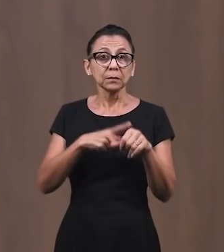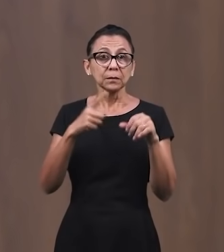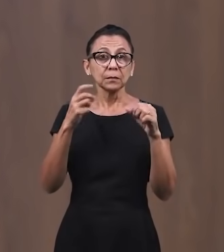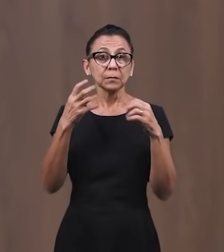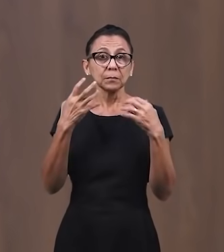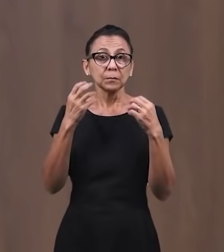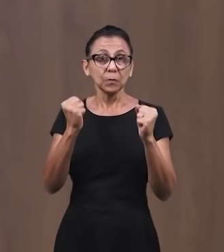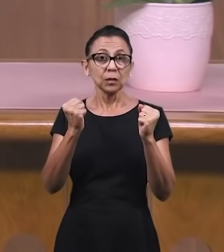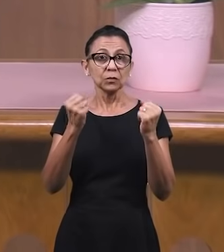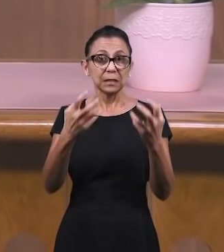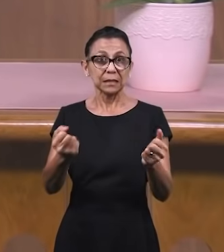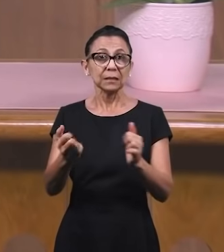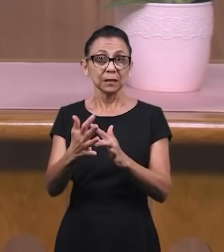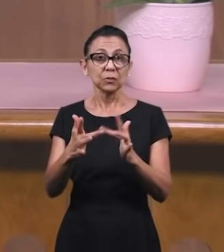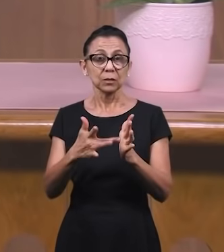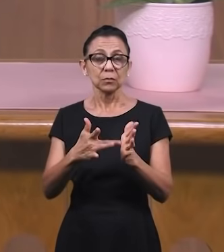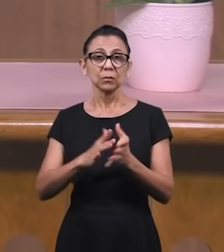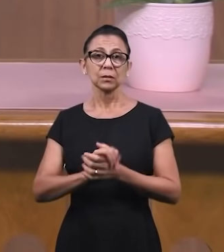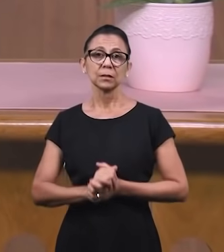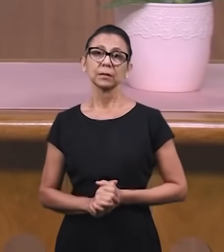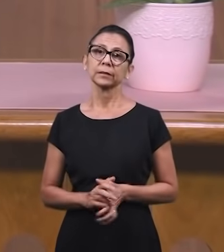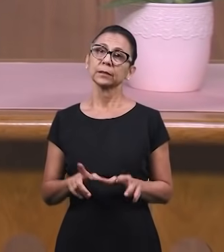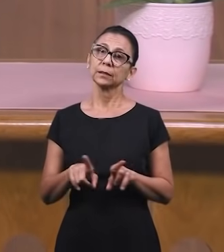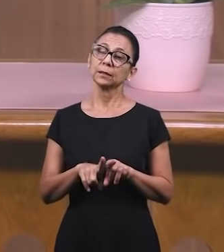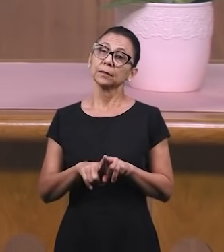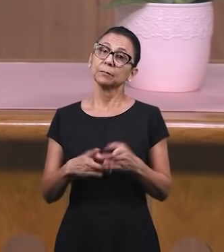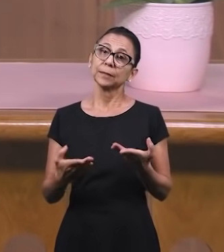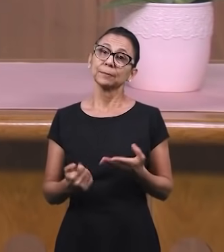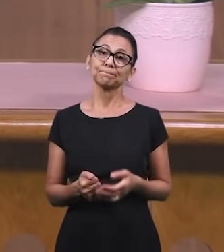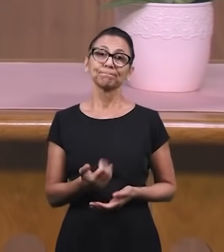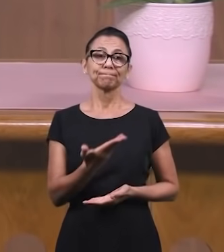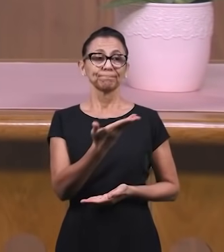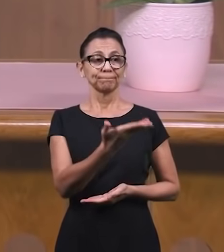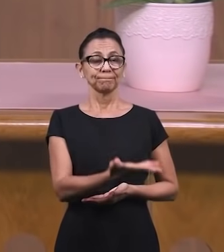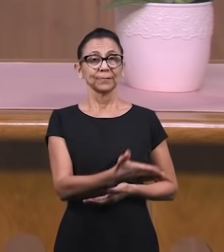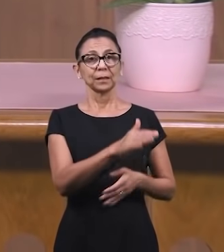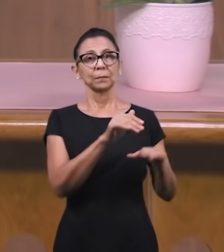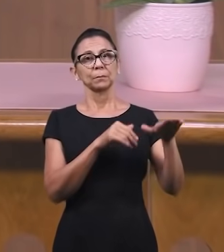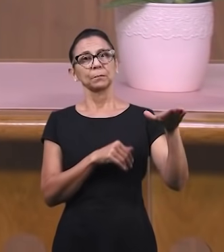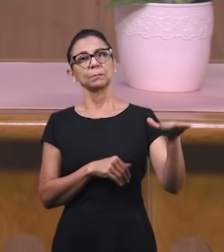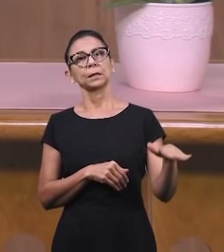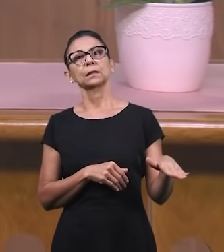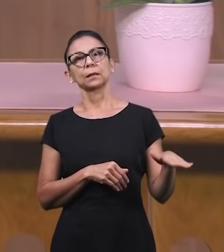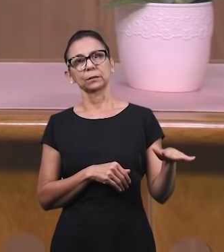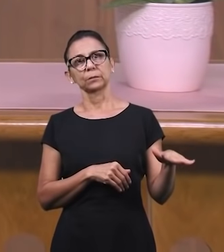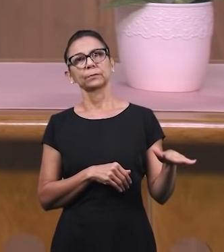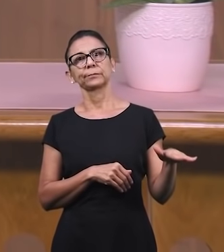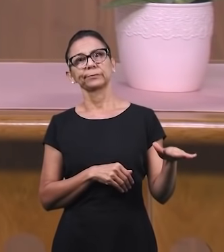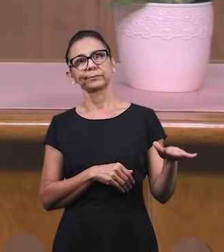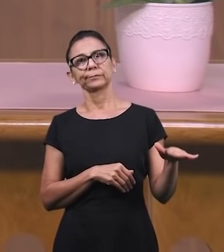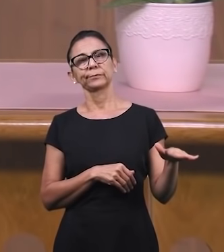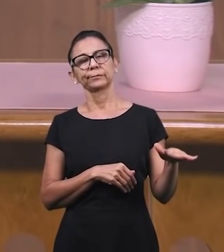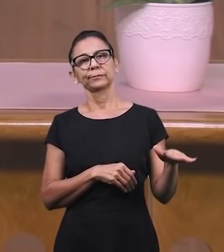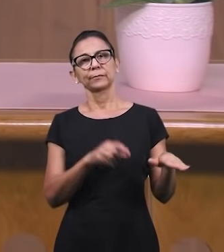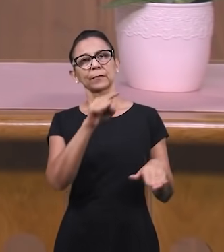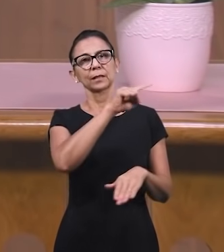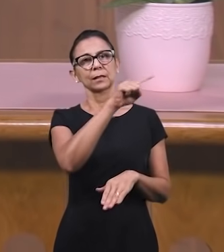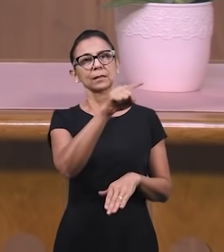que estamos vivendo. O outro problema estava, como eu disse, nele mesmo. Ele era de pequena